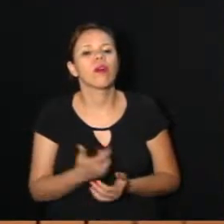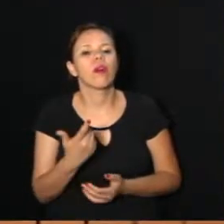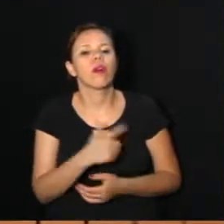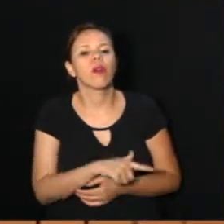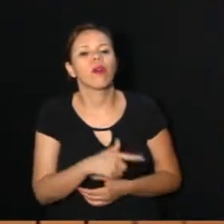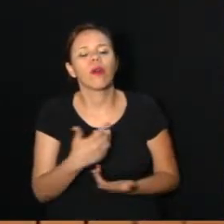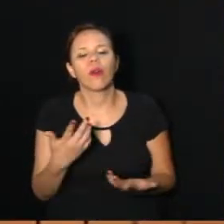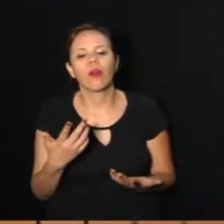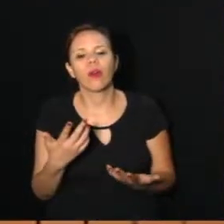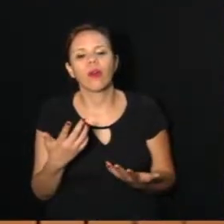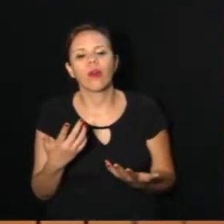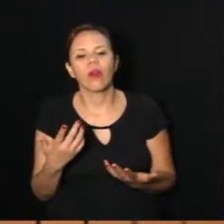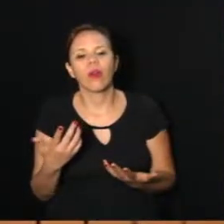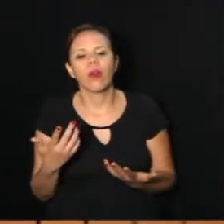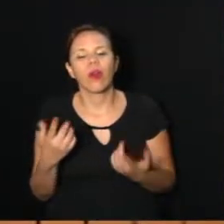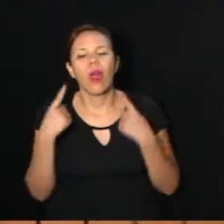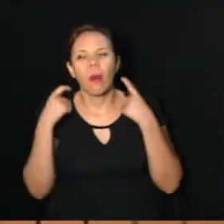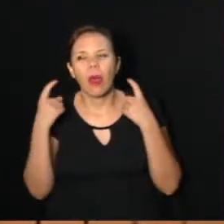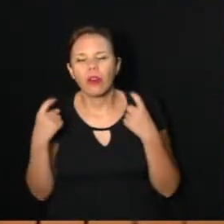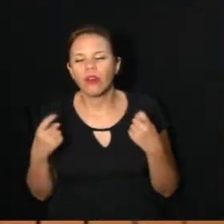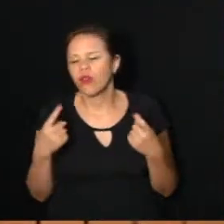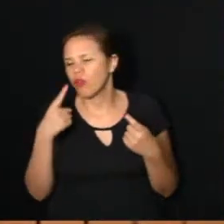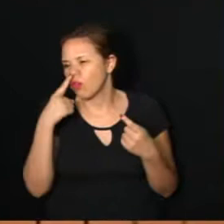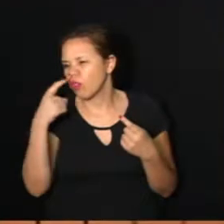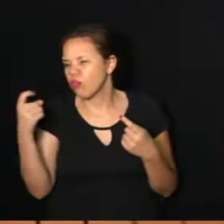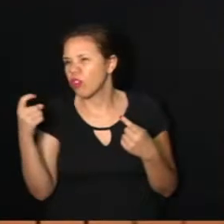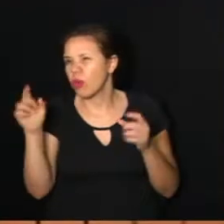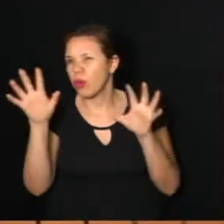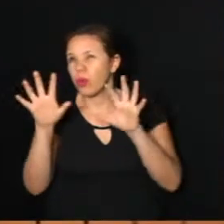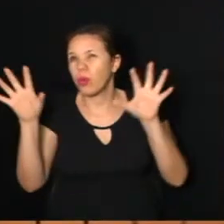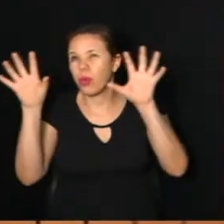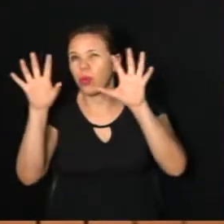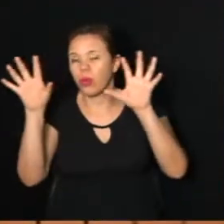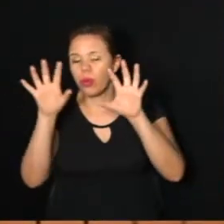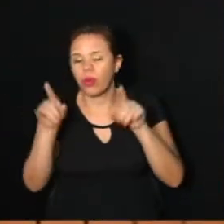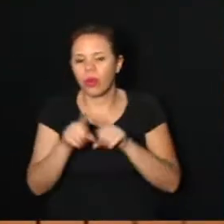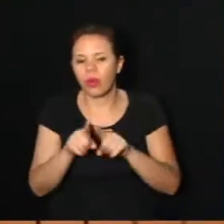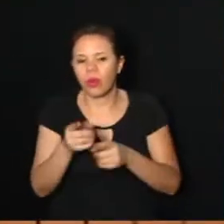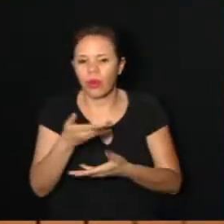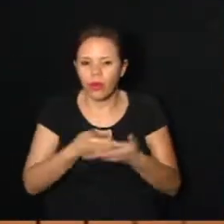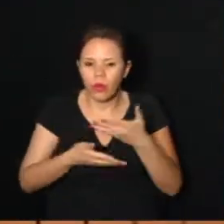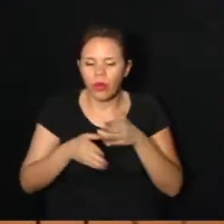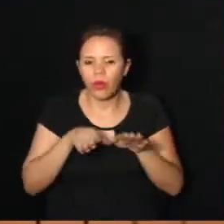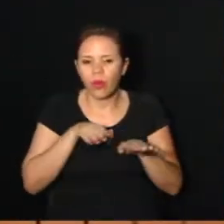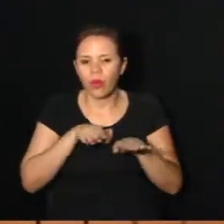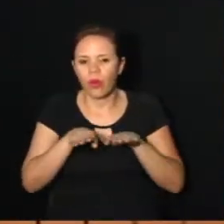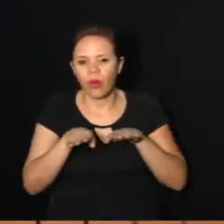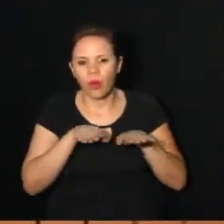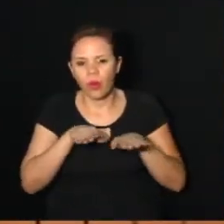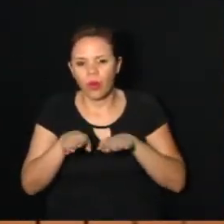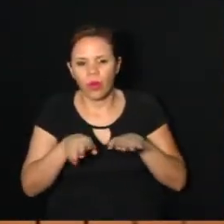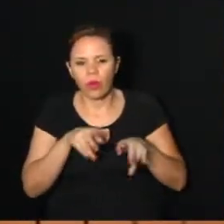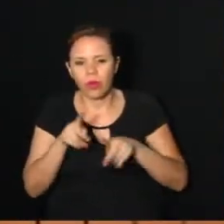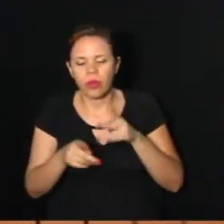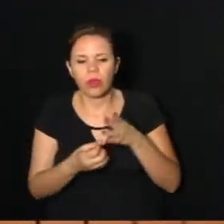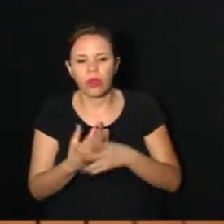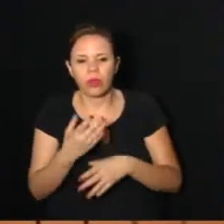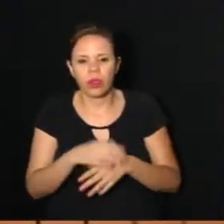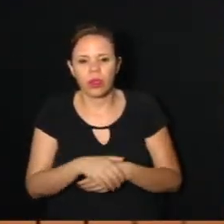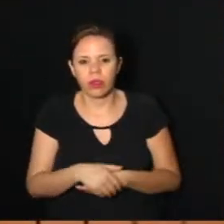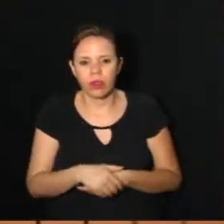é a trepidação, é o barulho, enfim, é a convivência com aquilo, é o trânsito que ela ocasiona